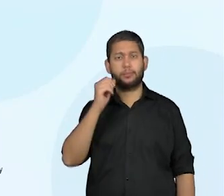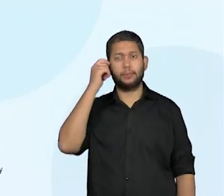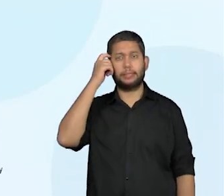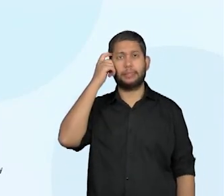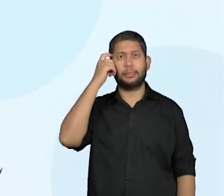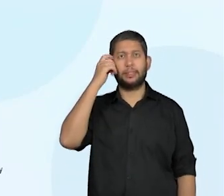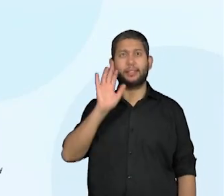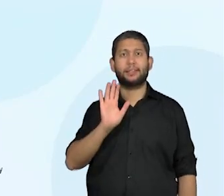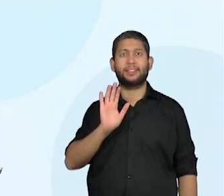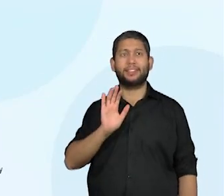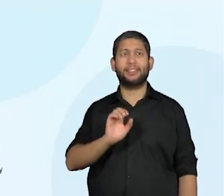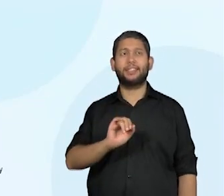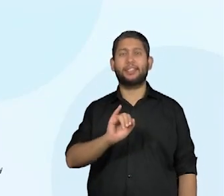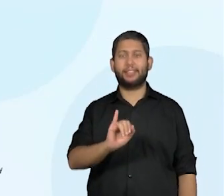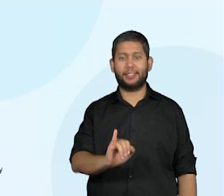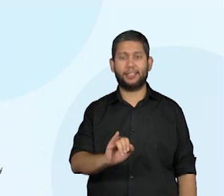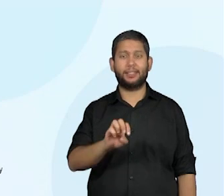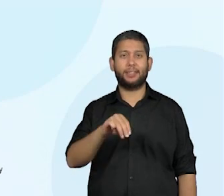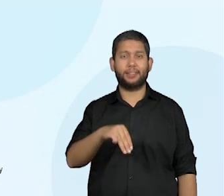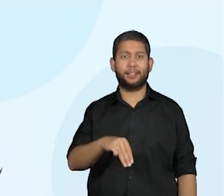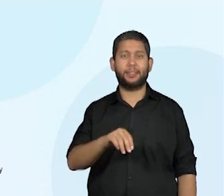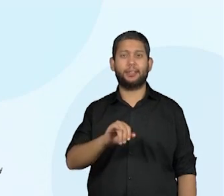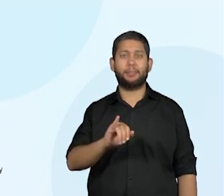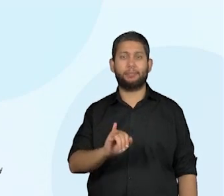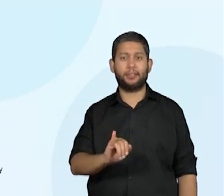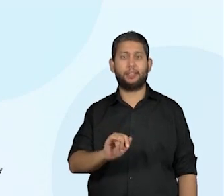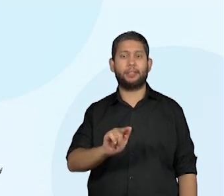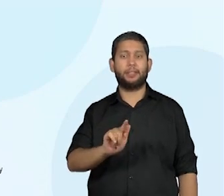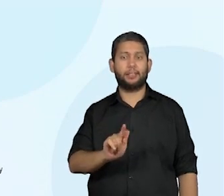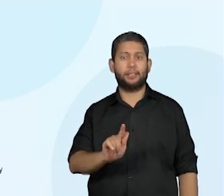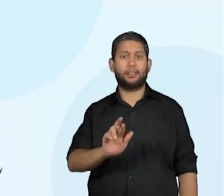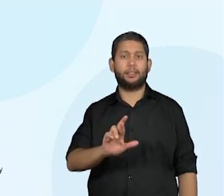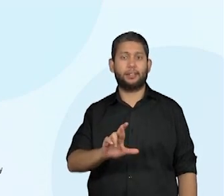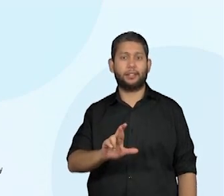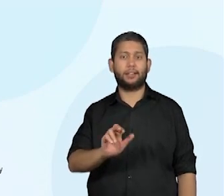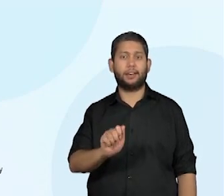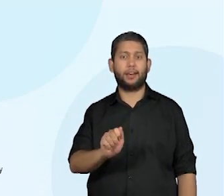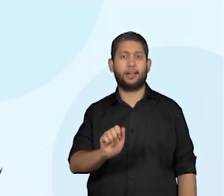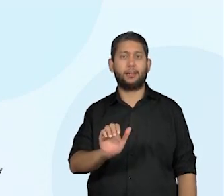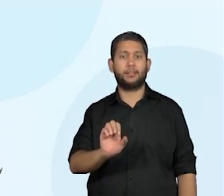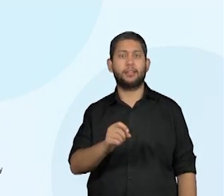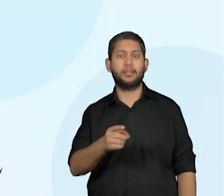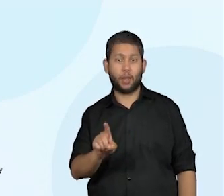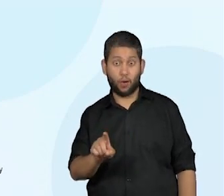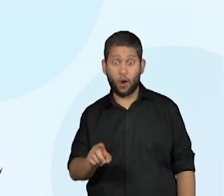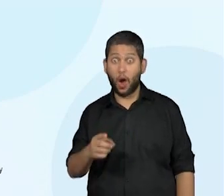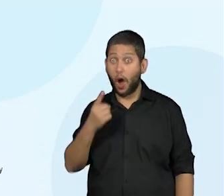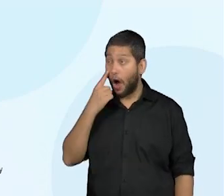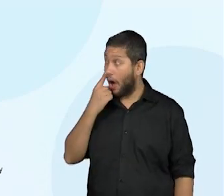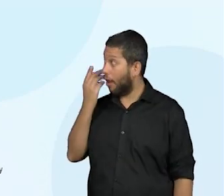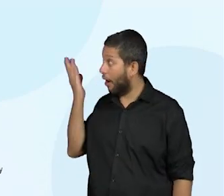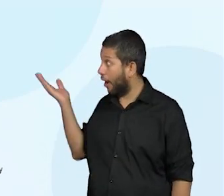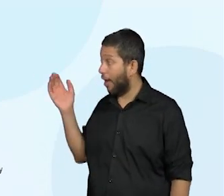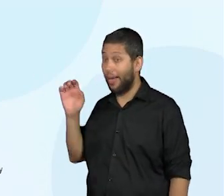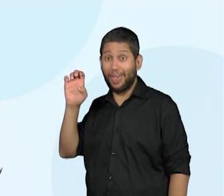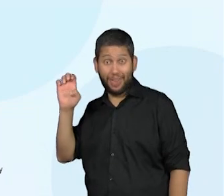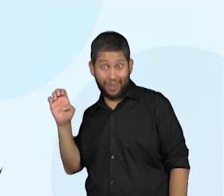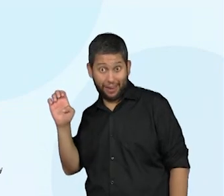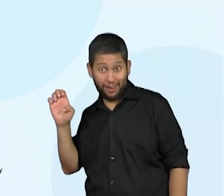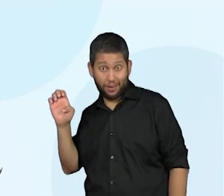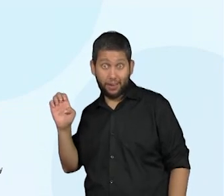Opa! Tem um segundo movimento, que é o movimento de imigração. Movimento